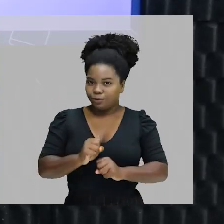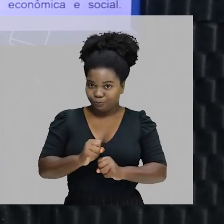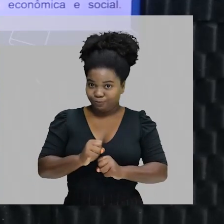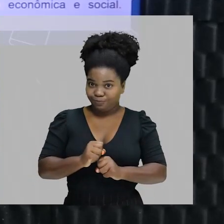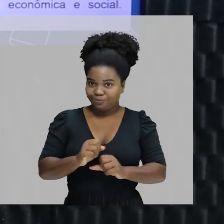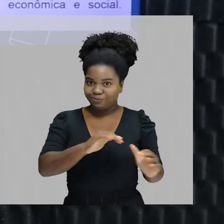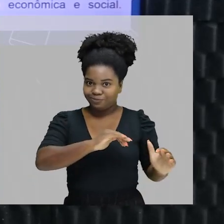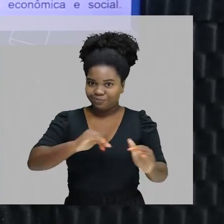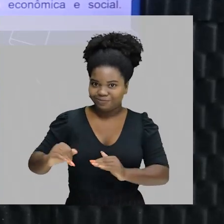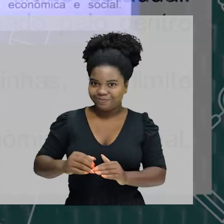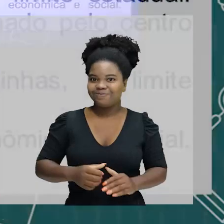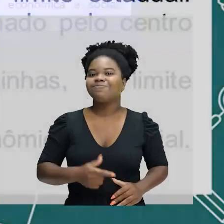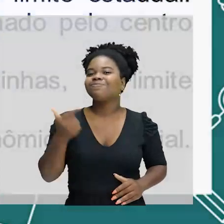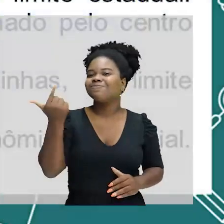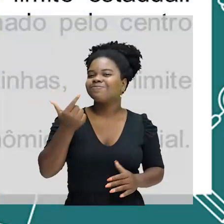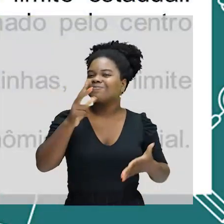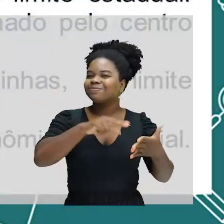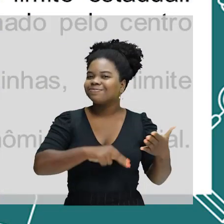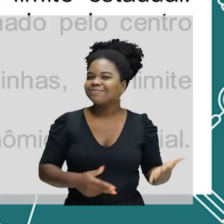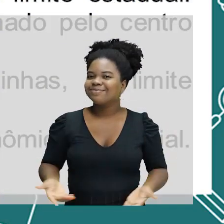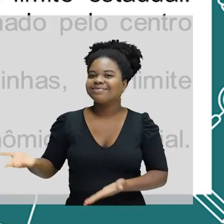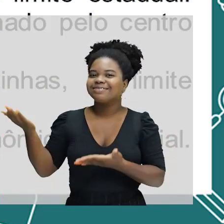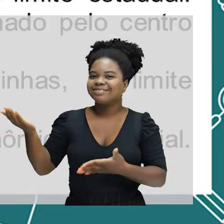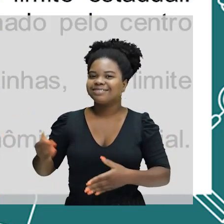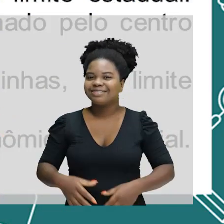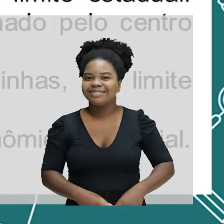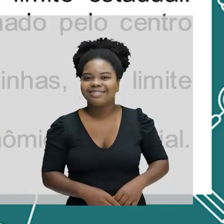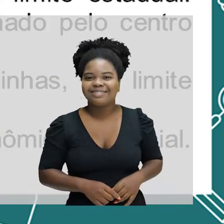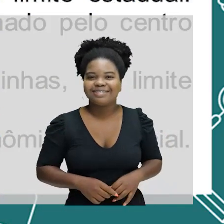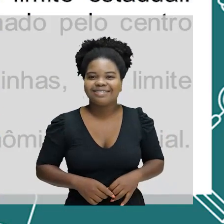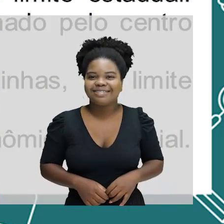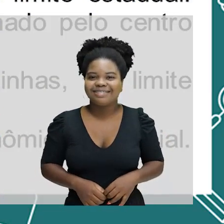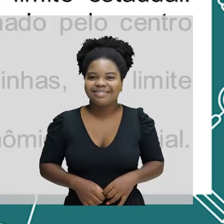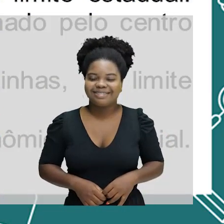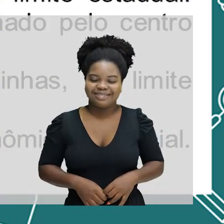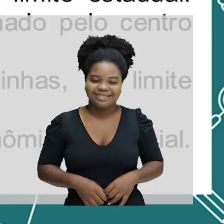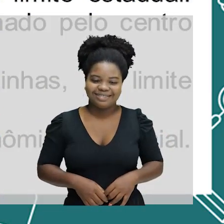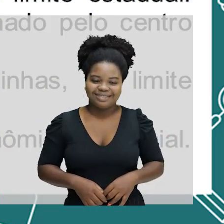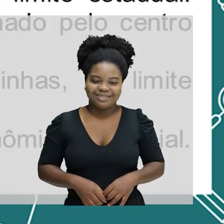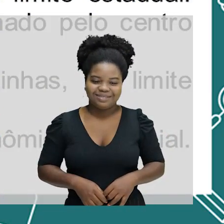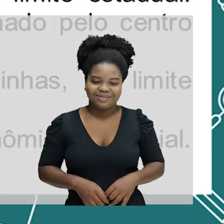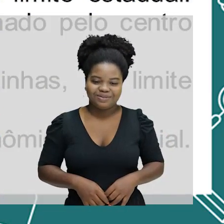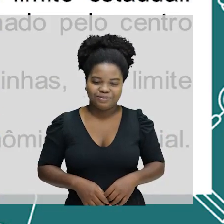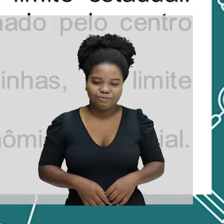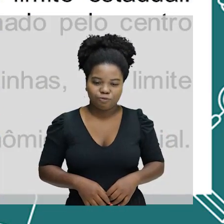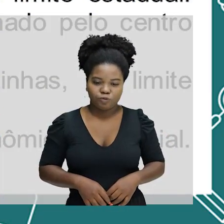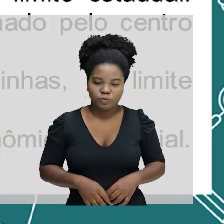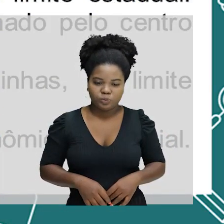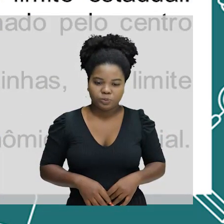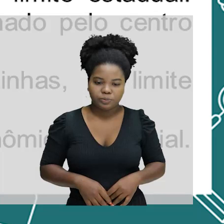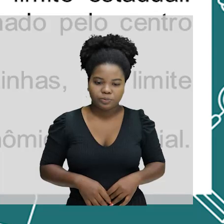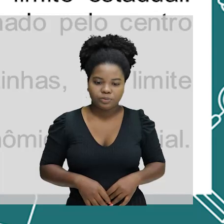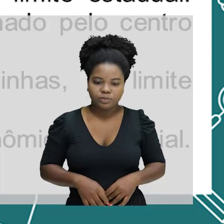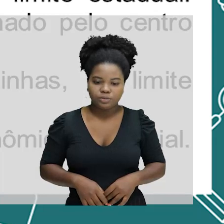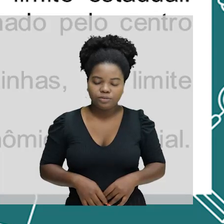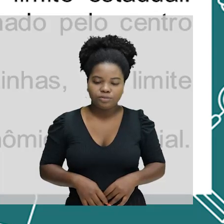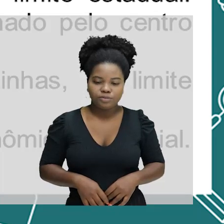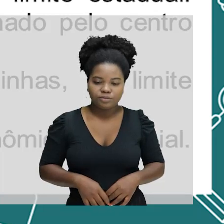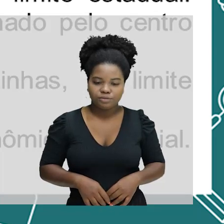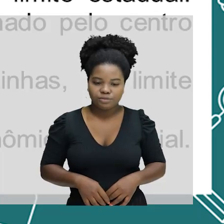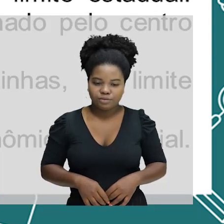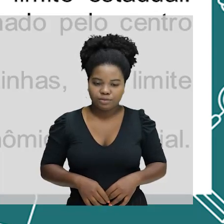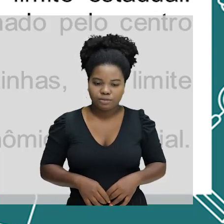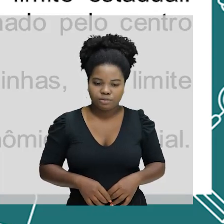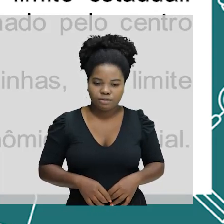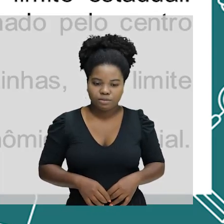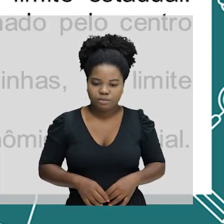respira. Segunda questão. Olha o que ela te diz. A polarização que os centros urbanos exercem uns